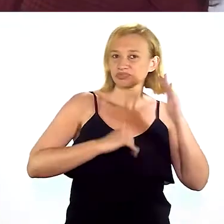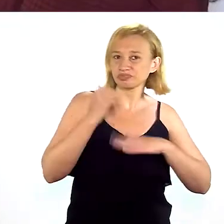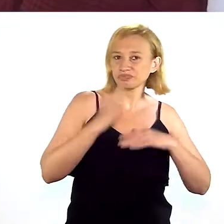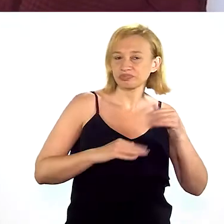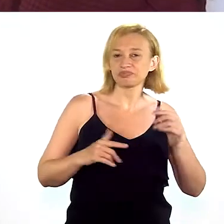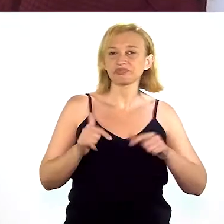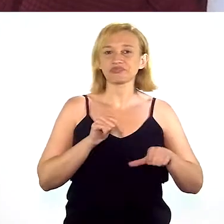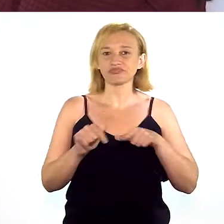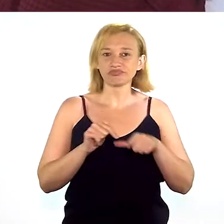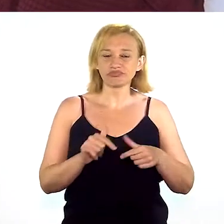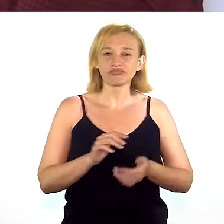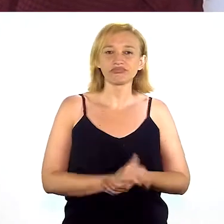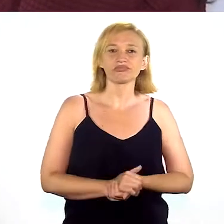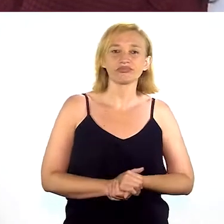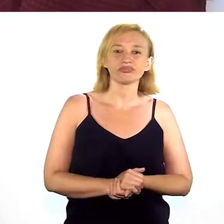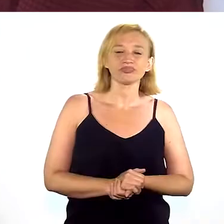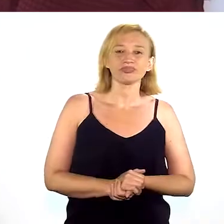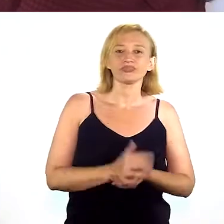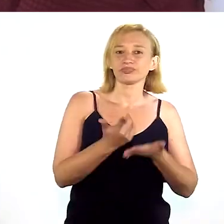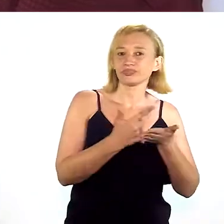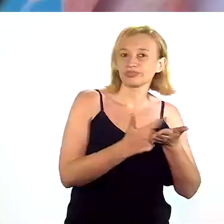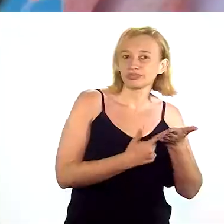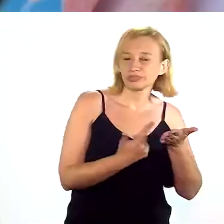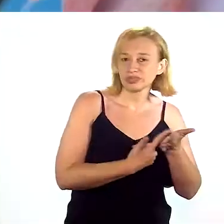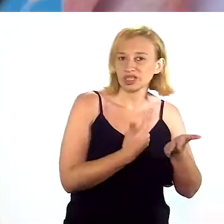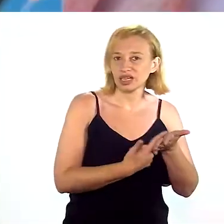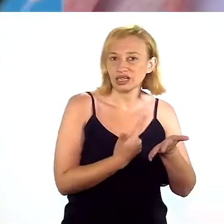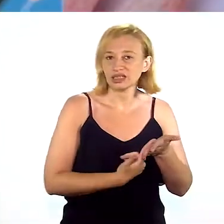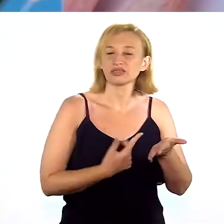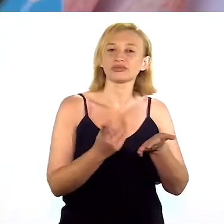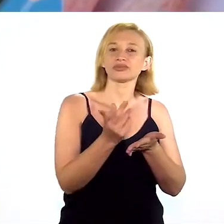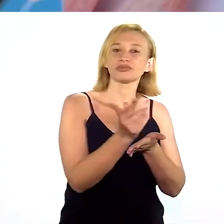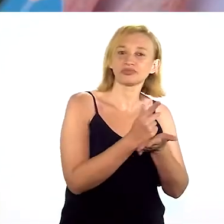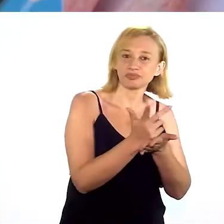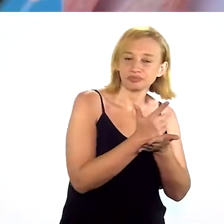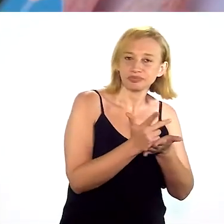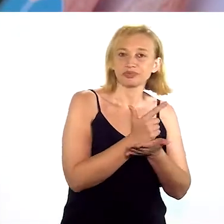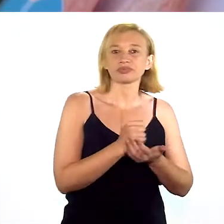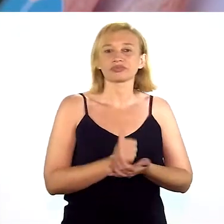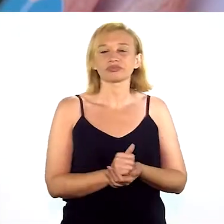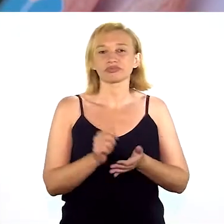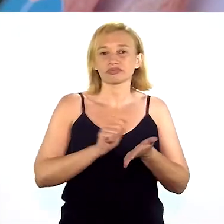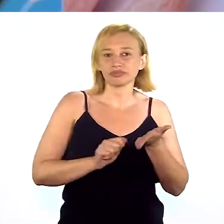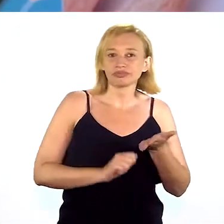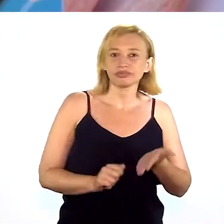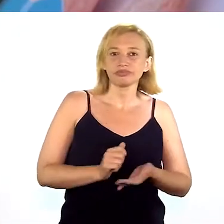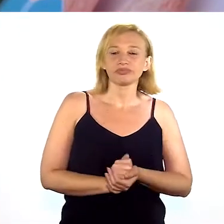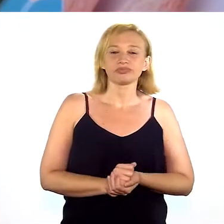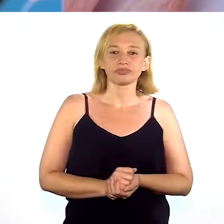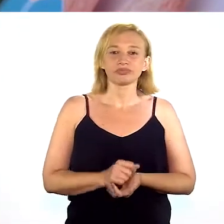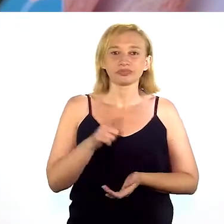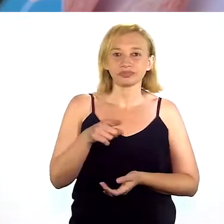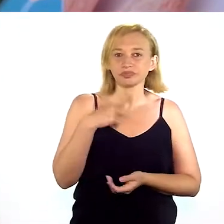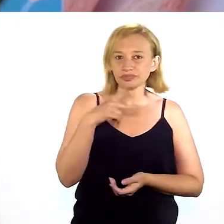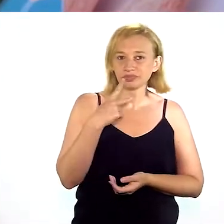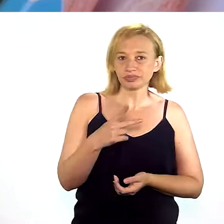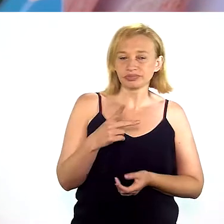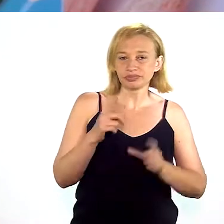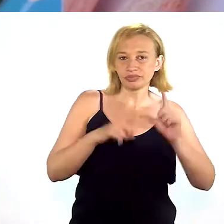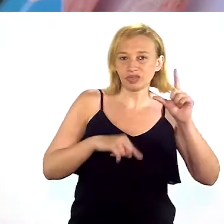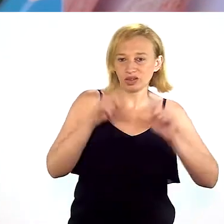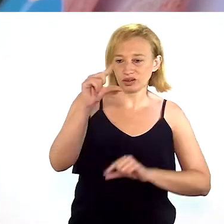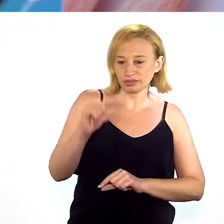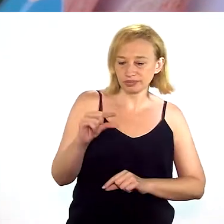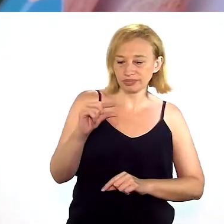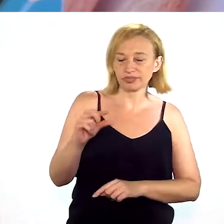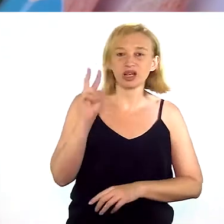enquanto profissionais que trabalham com isso, com resenha, com leitura, com escrita, essa questão me chamou muita atenção você falar isso das